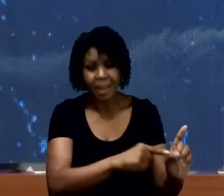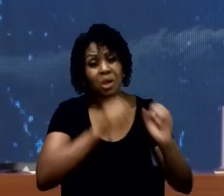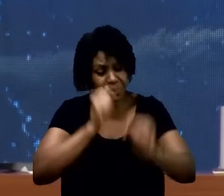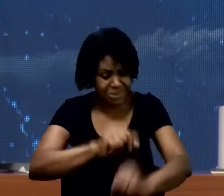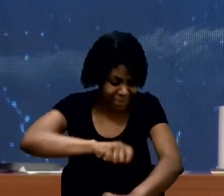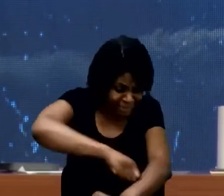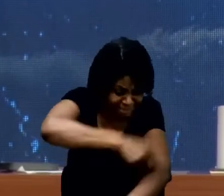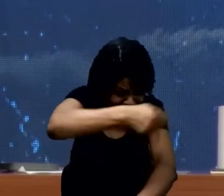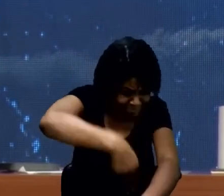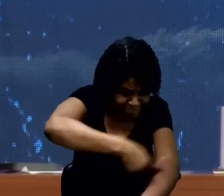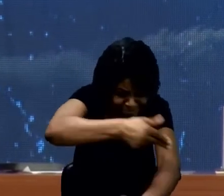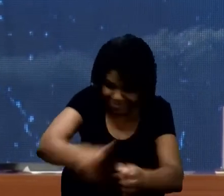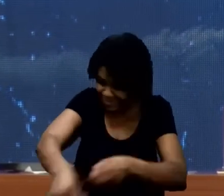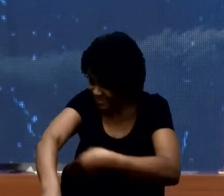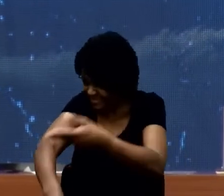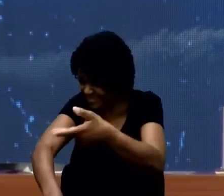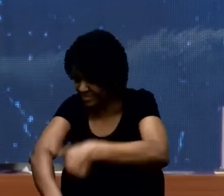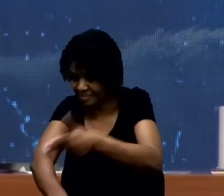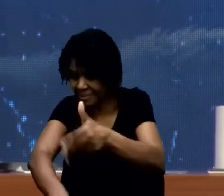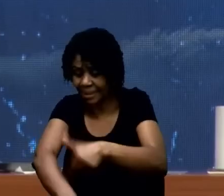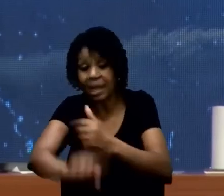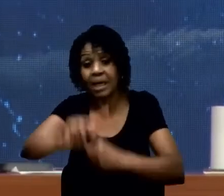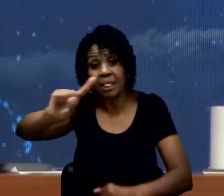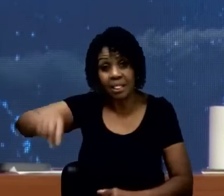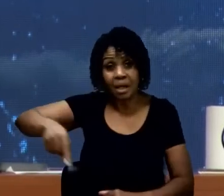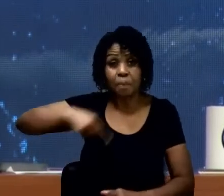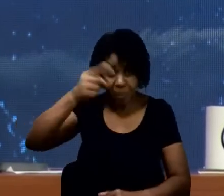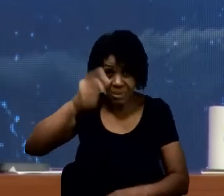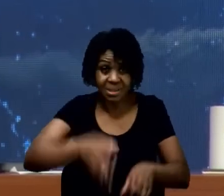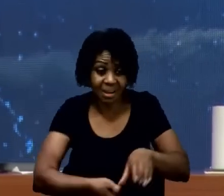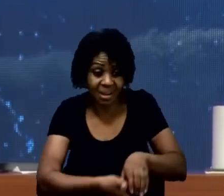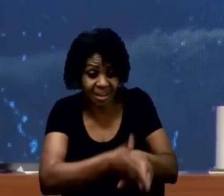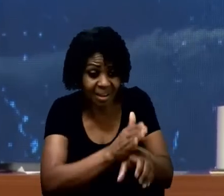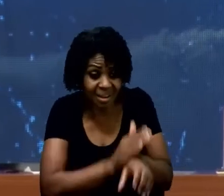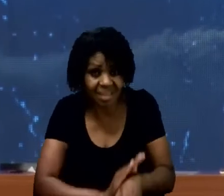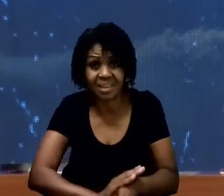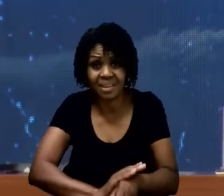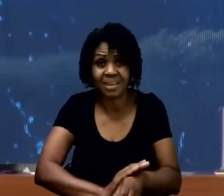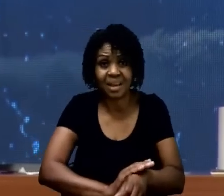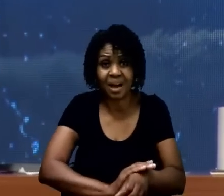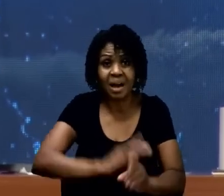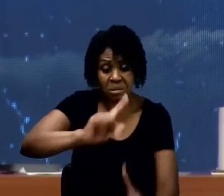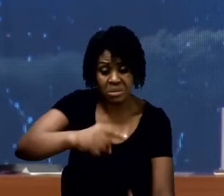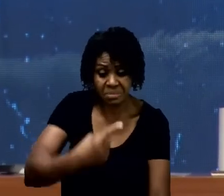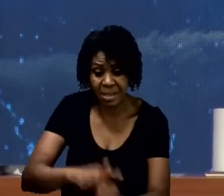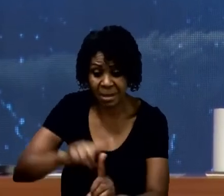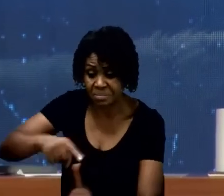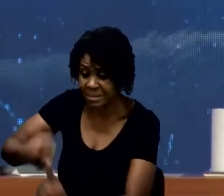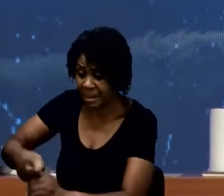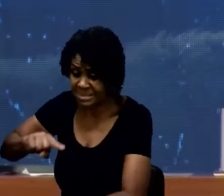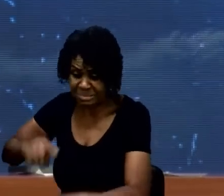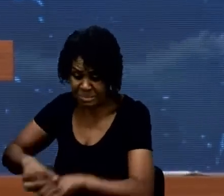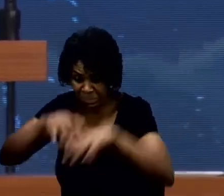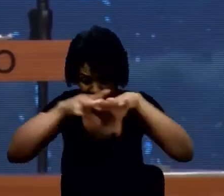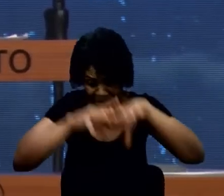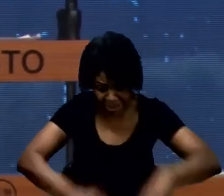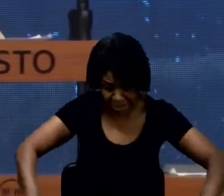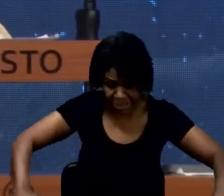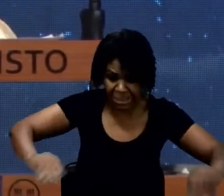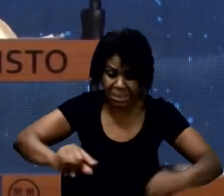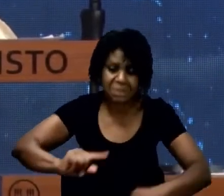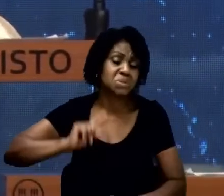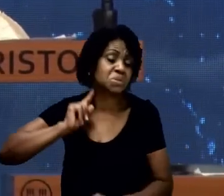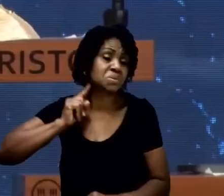infeccionadas. Imagina só. Primeiro ele se cortava. Depois ele ia para o cemitério. Ali toda aquela areia. E toda aquela